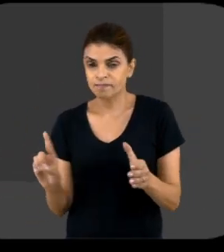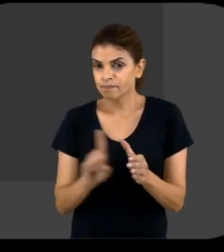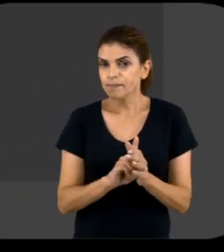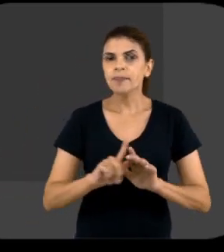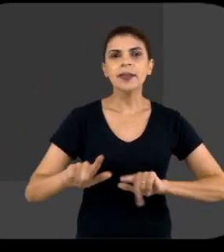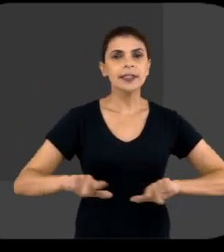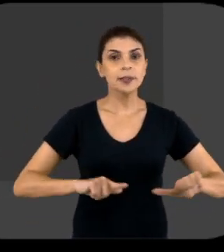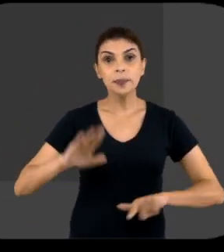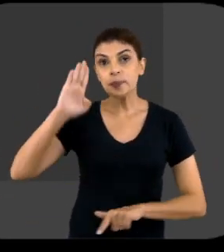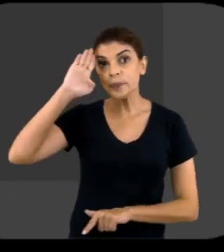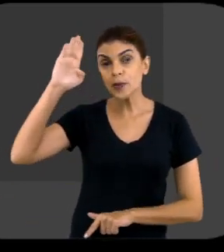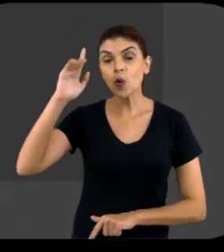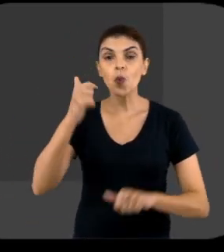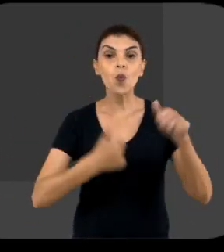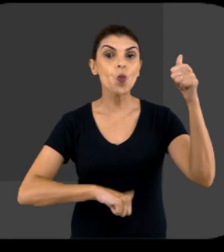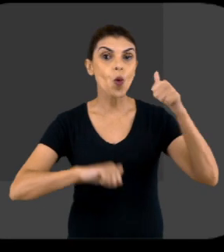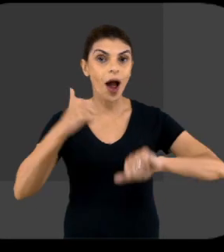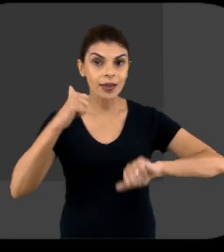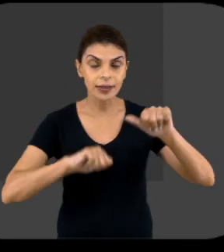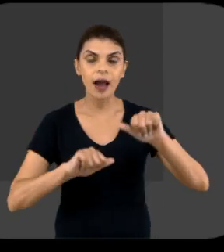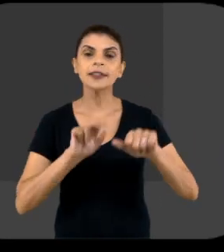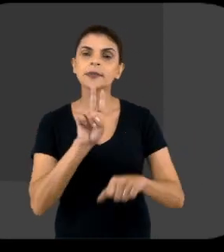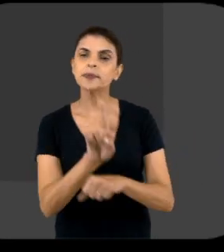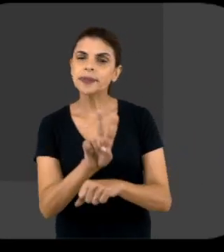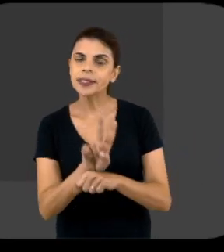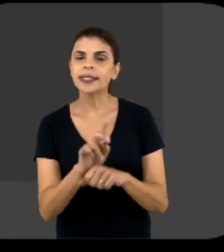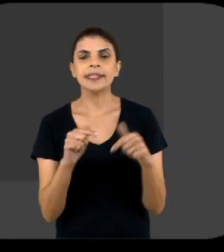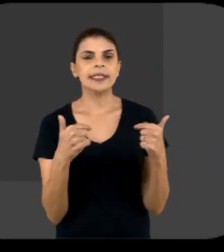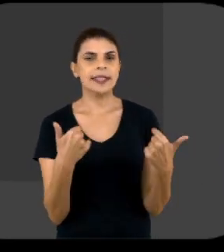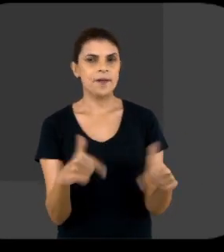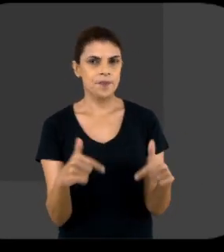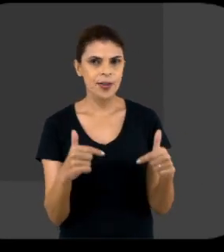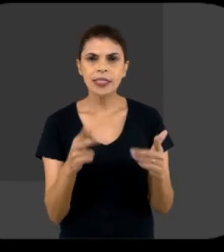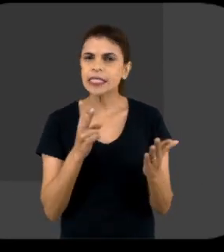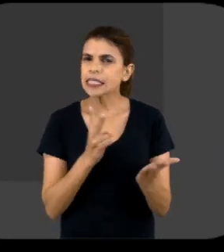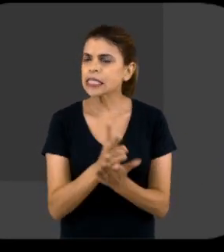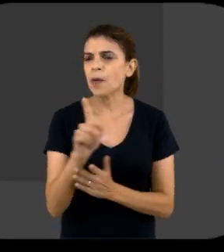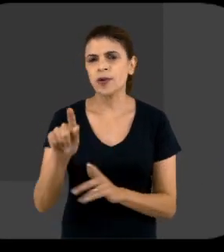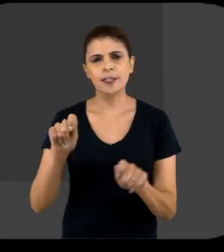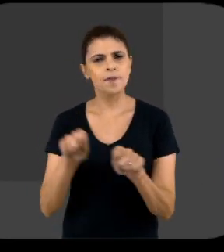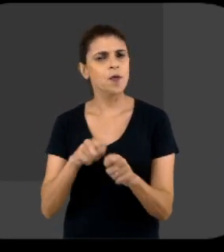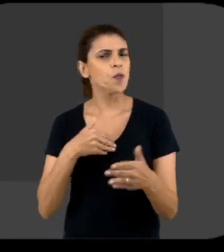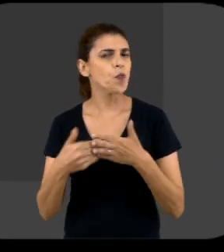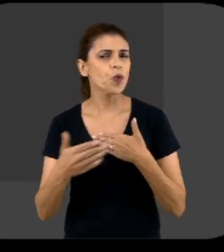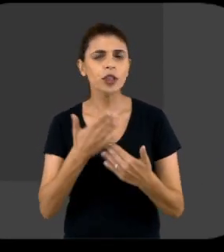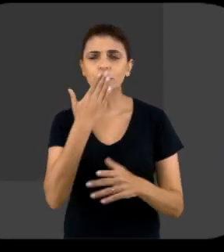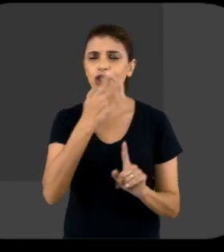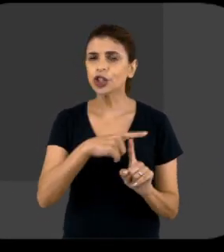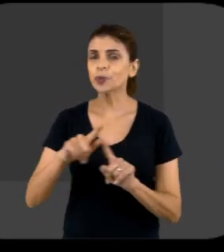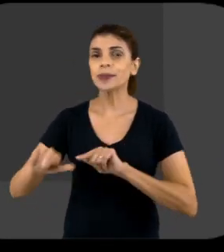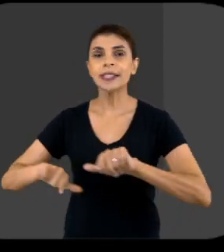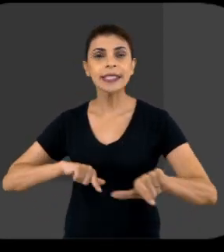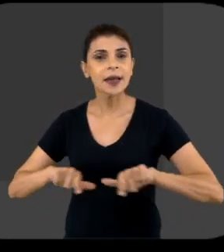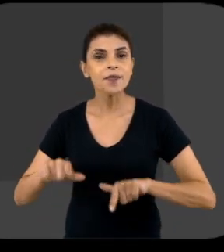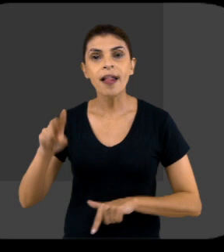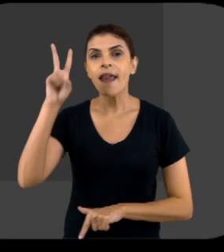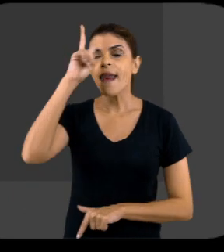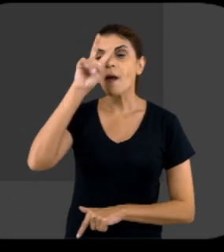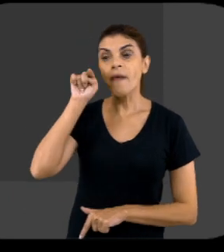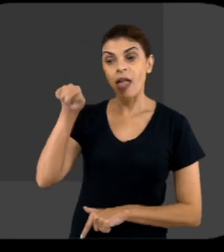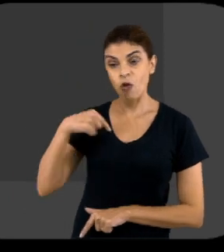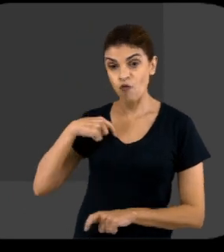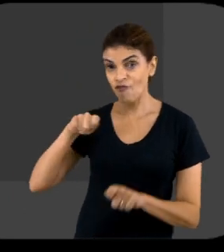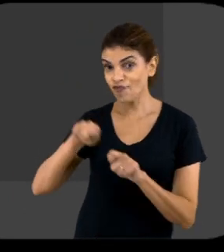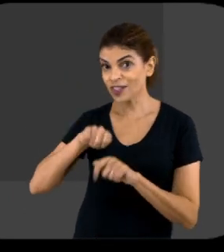processo. Priorização da qualidade na prestação do serviço. Sempre que você executar o serviço, você precisa lembrar que